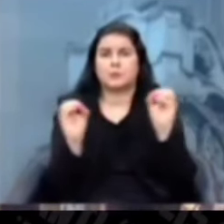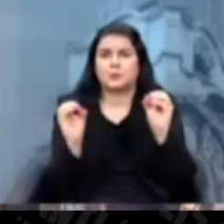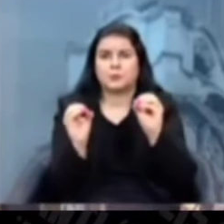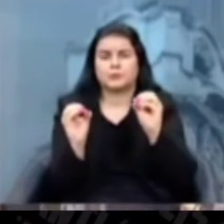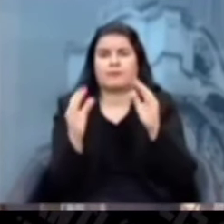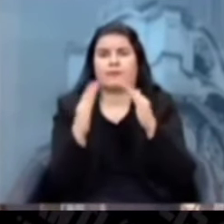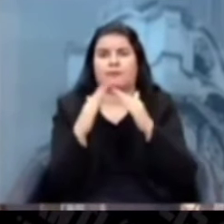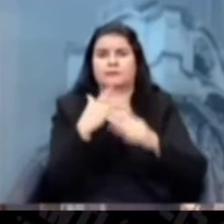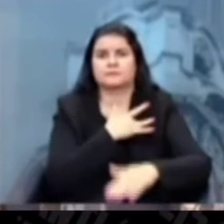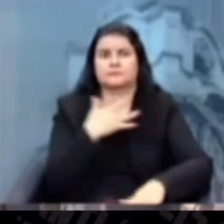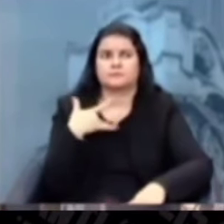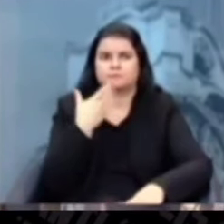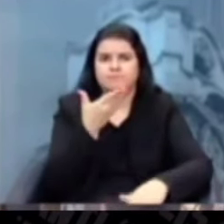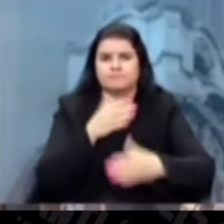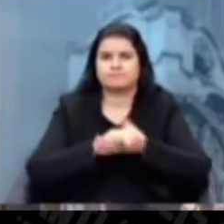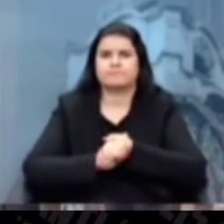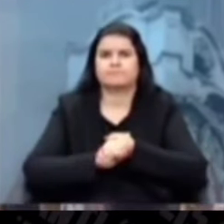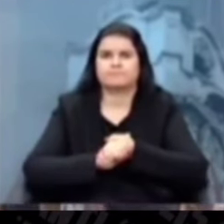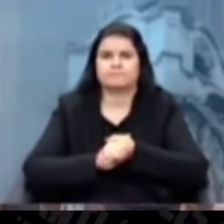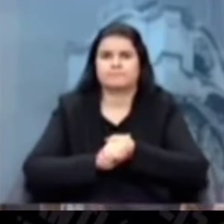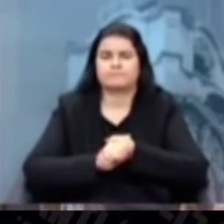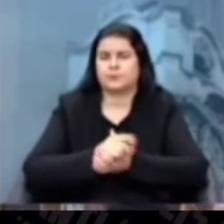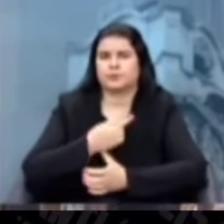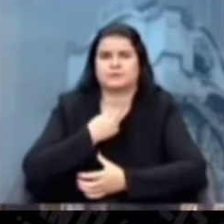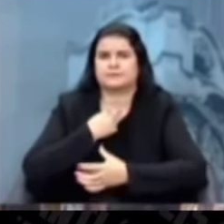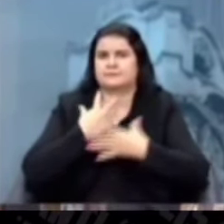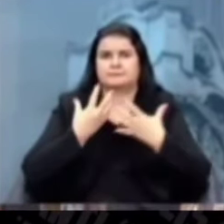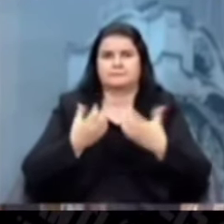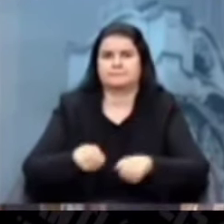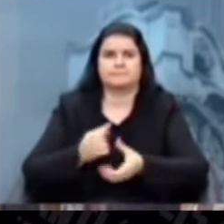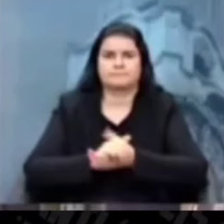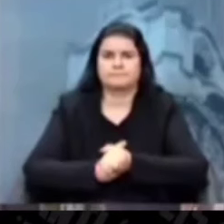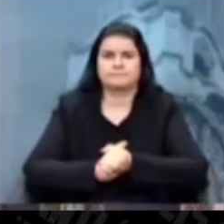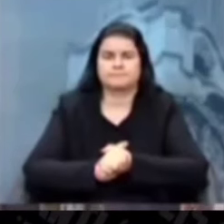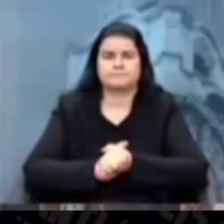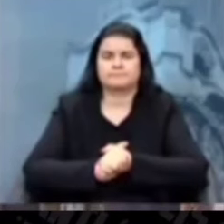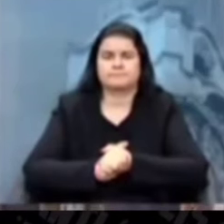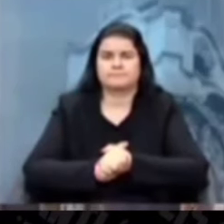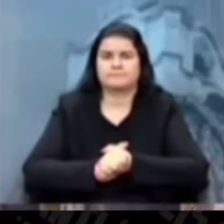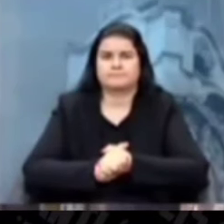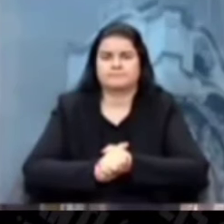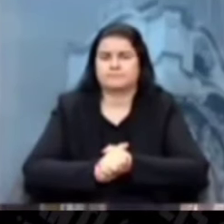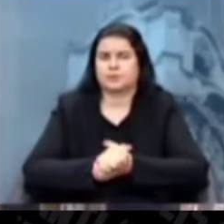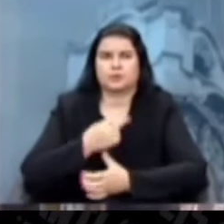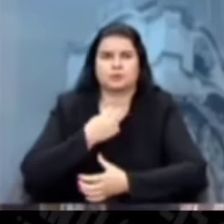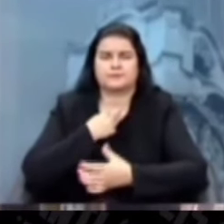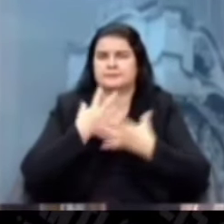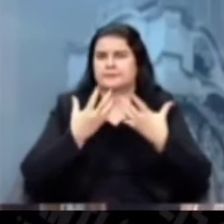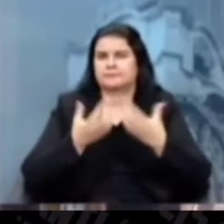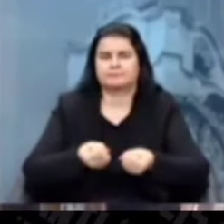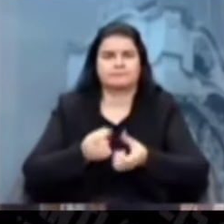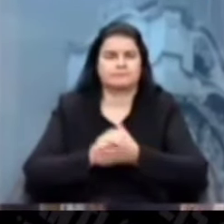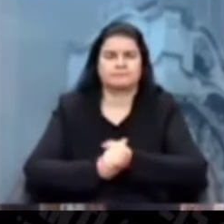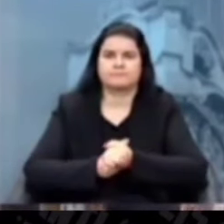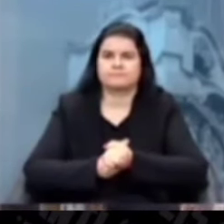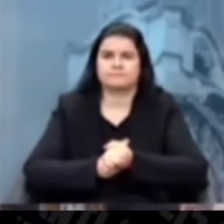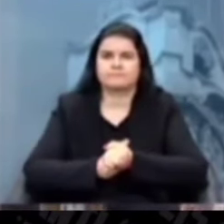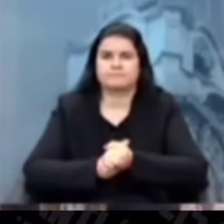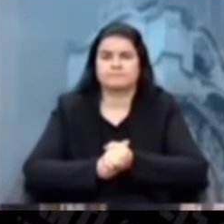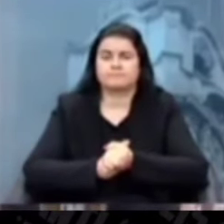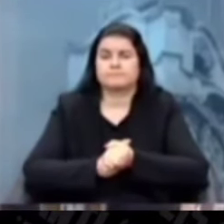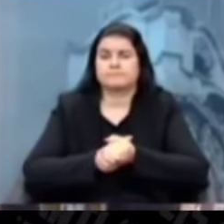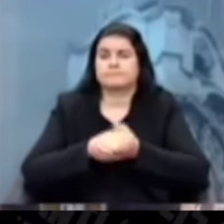saúde. Isso é inadmissível, isso não pode ser tolerado. E a